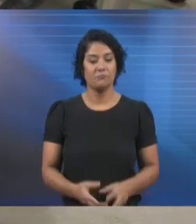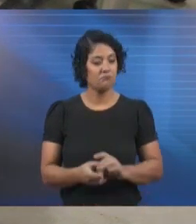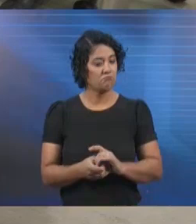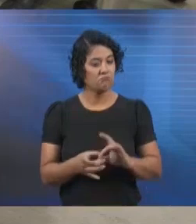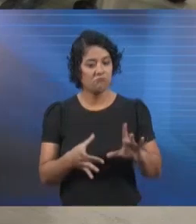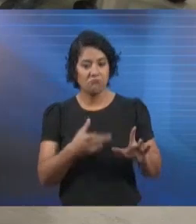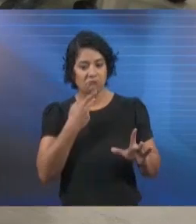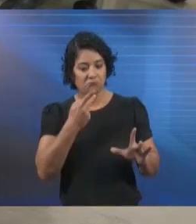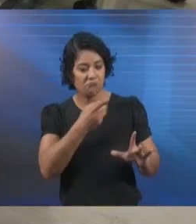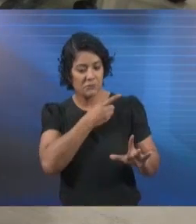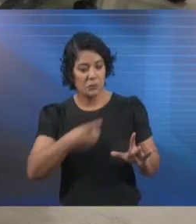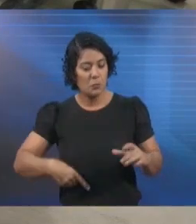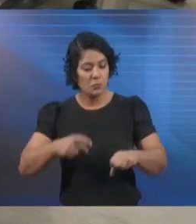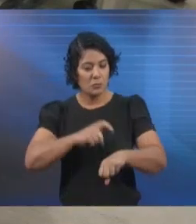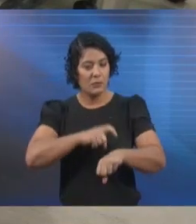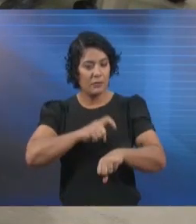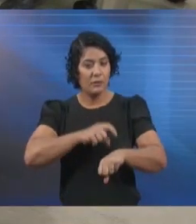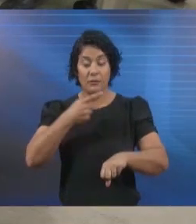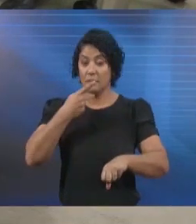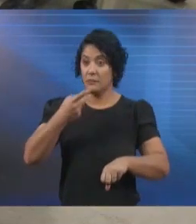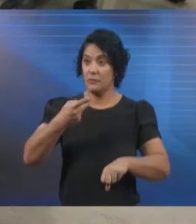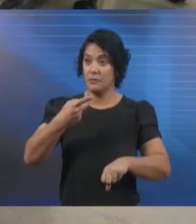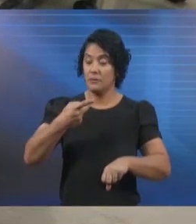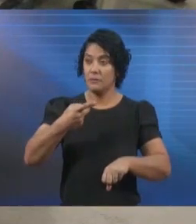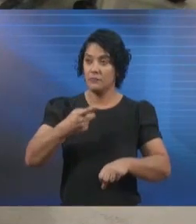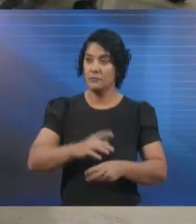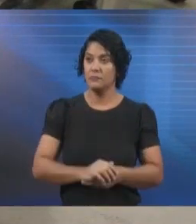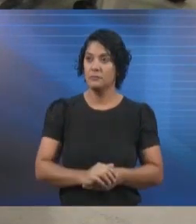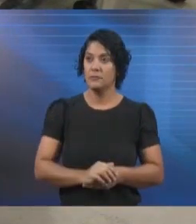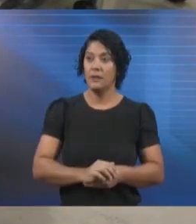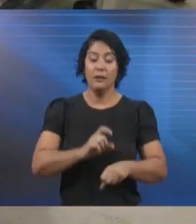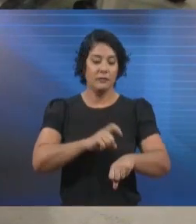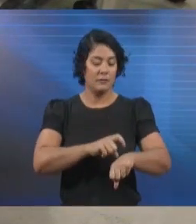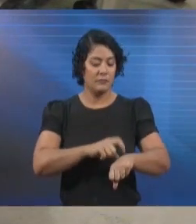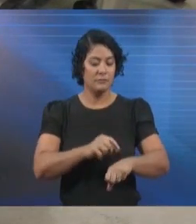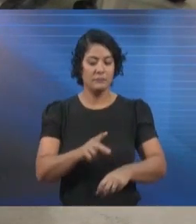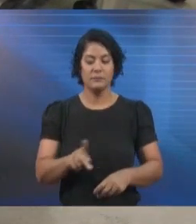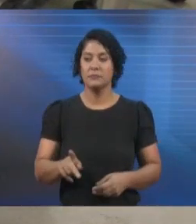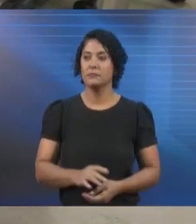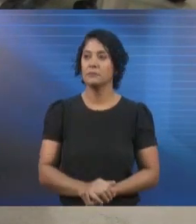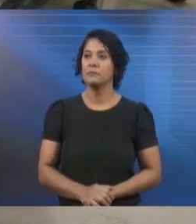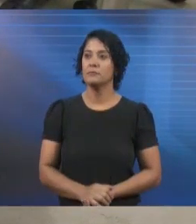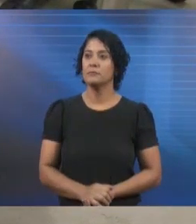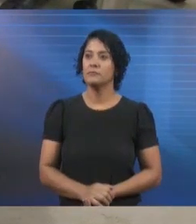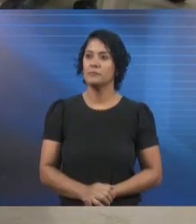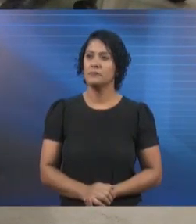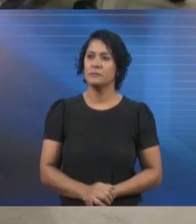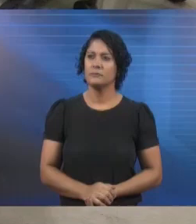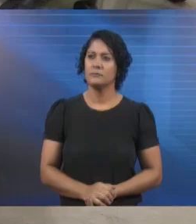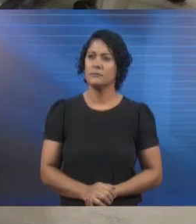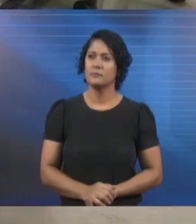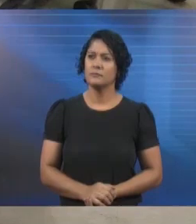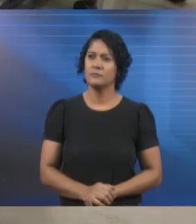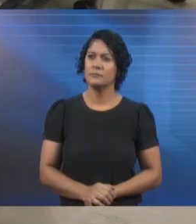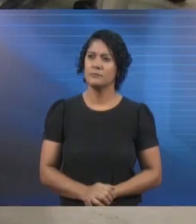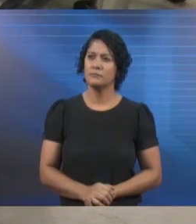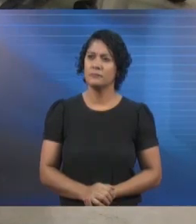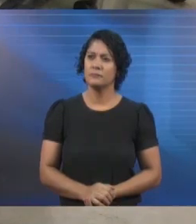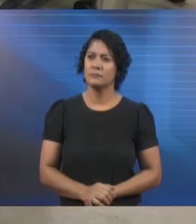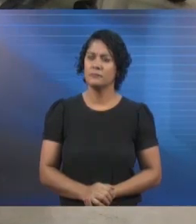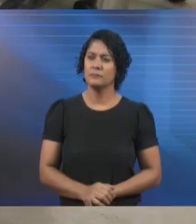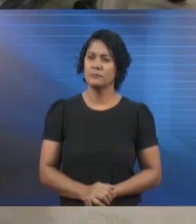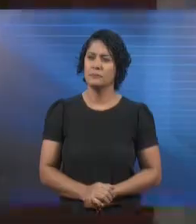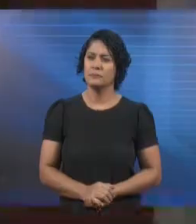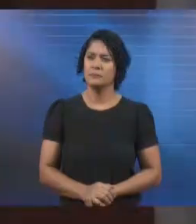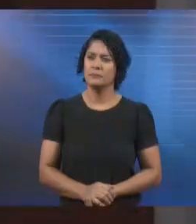falar deputada eu tô no meu tempo de fala tô no tempo de fala que o presidente concedeu deput J deputada de junto eu nunca palavra tá concedida